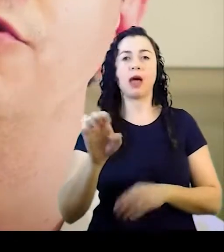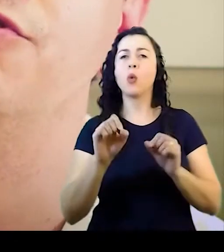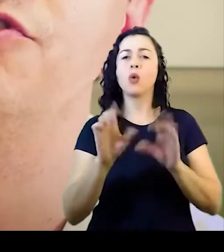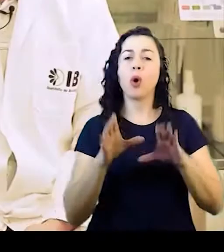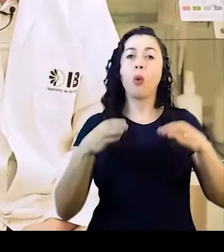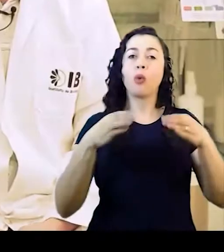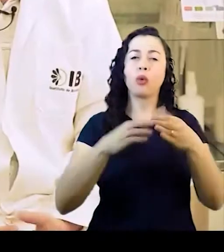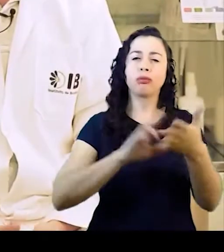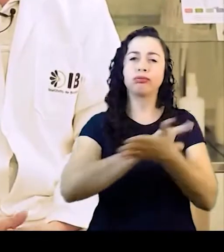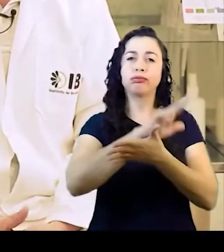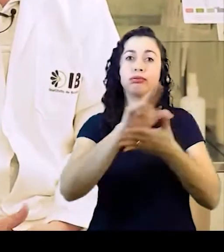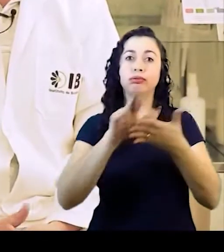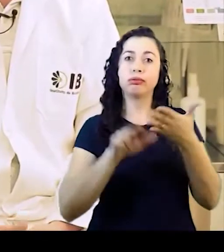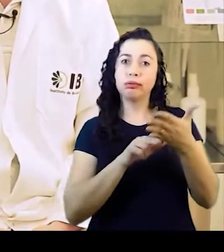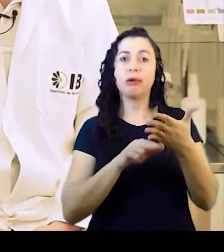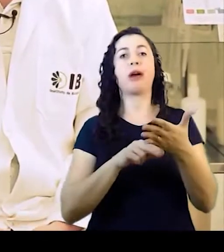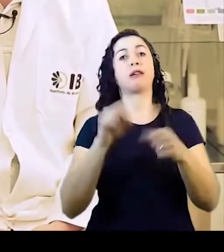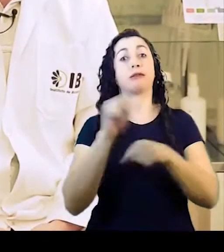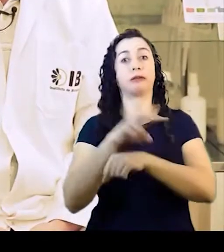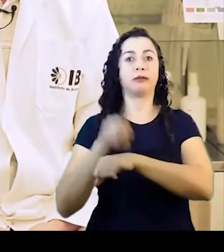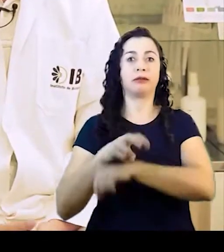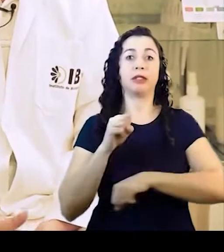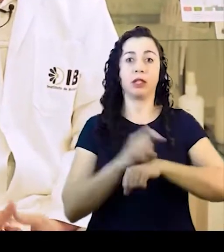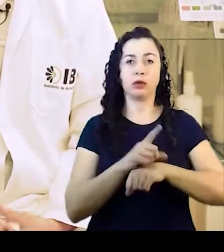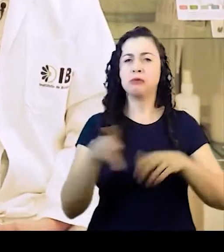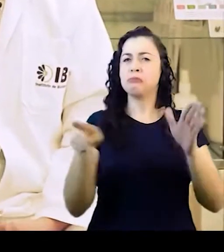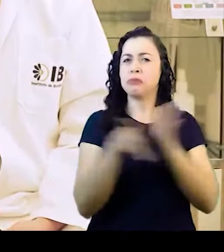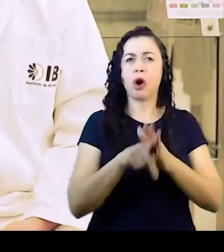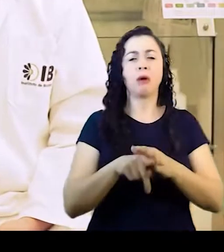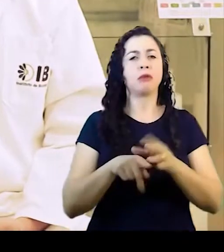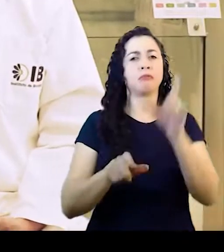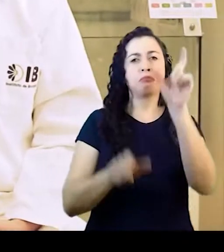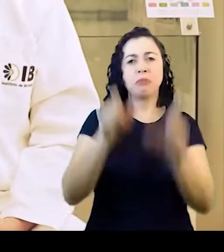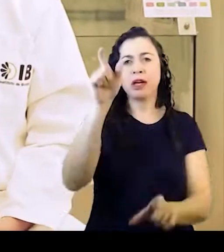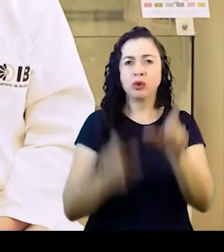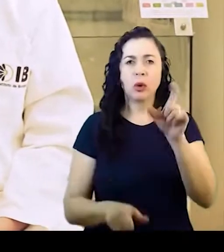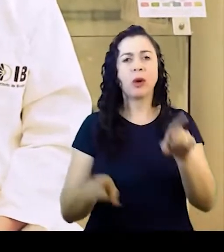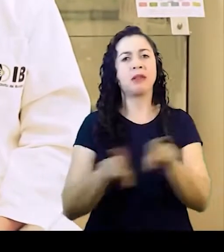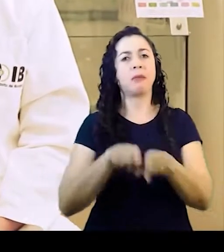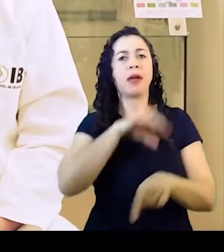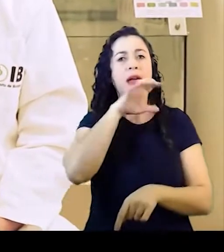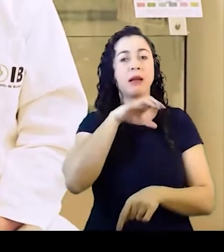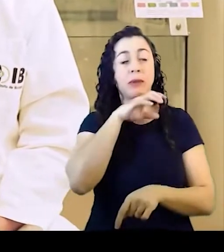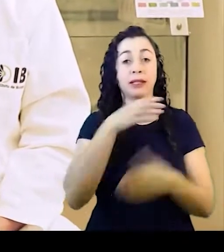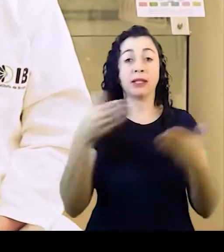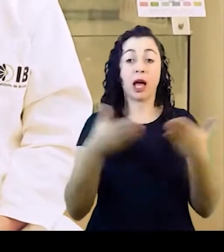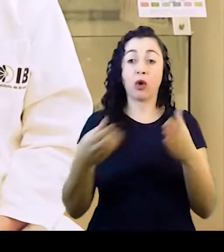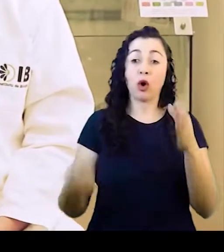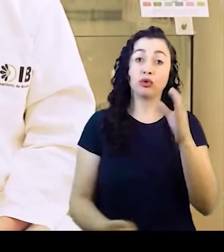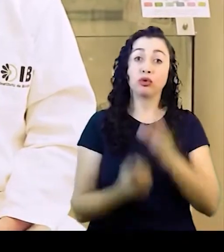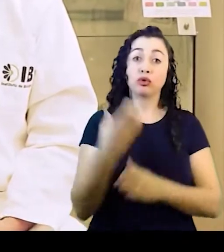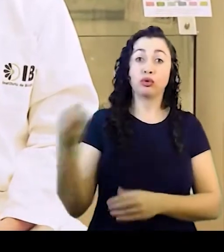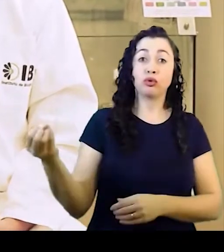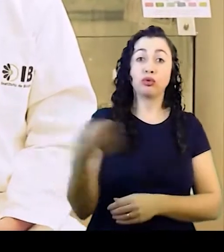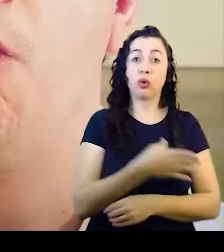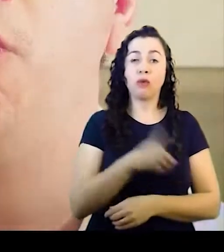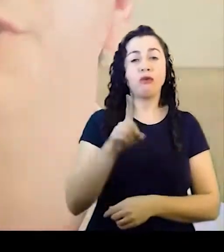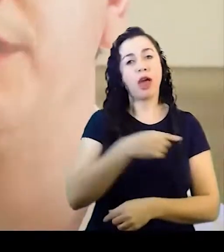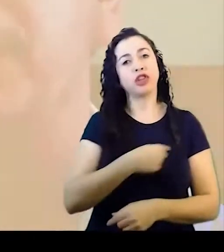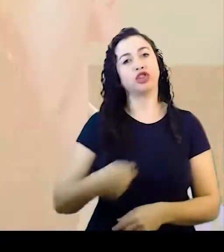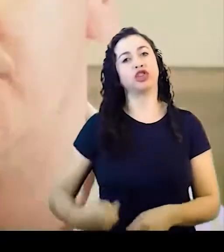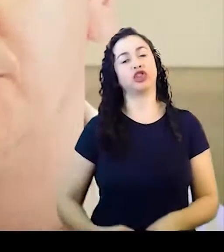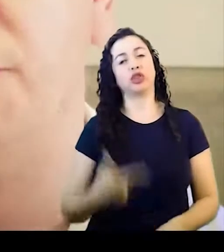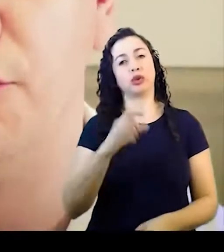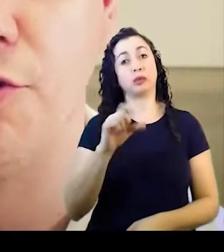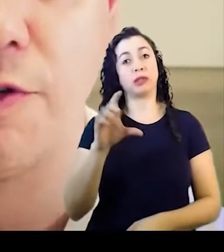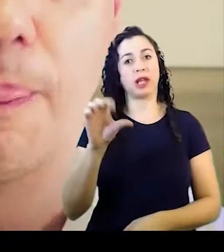quase todos os seres de sangue quente desse planeta. E esse é um variante que surgiu agora, na China, no fim de 2019. Onde